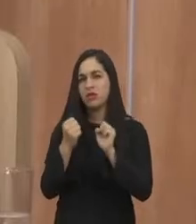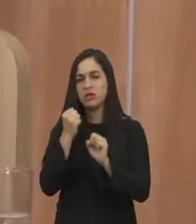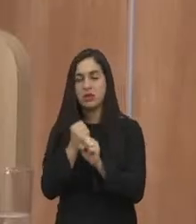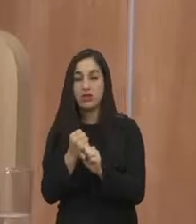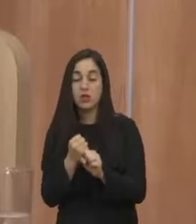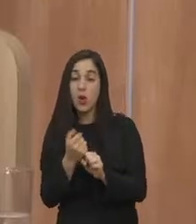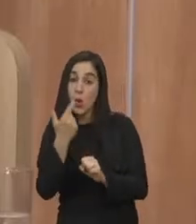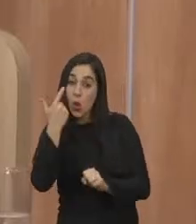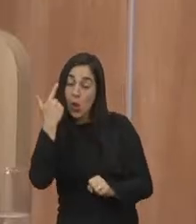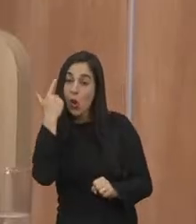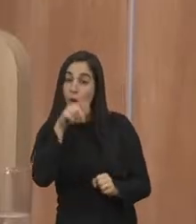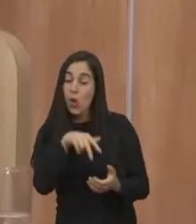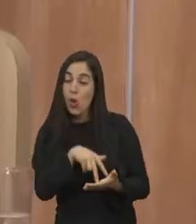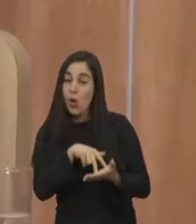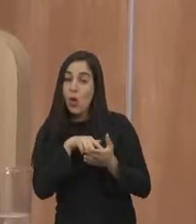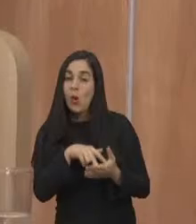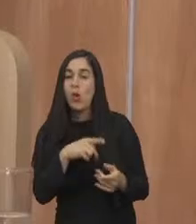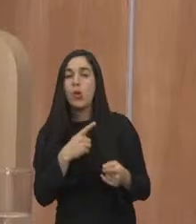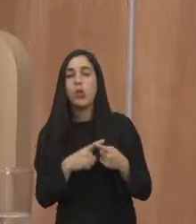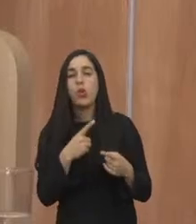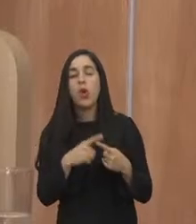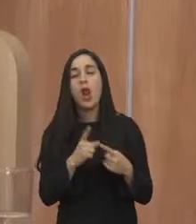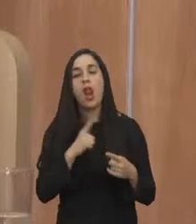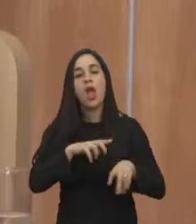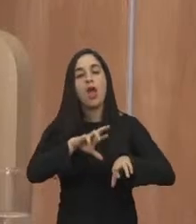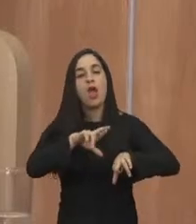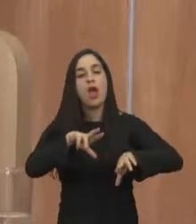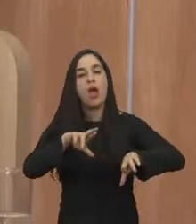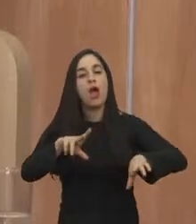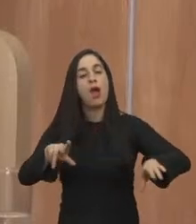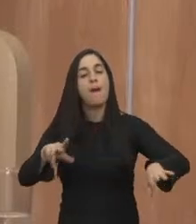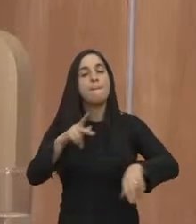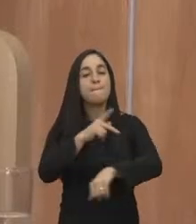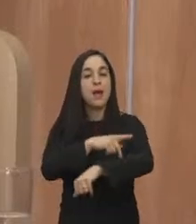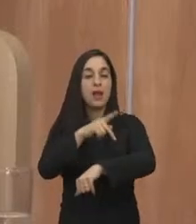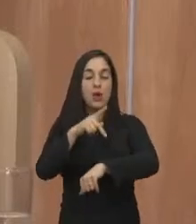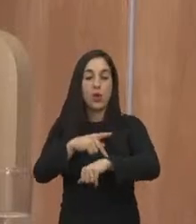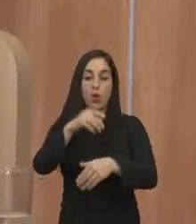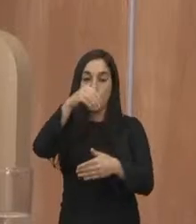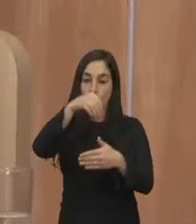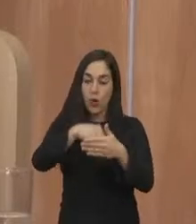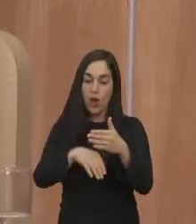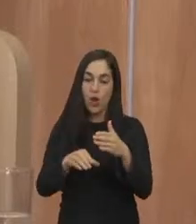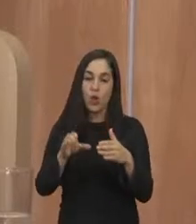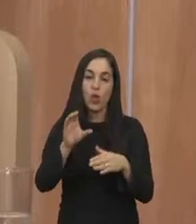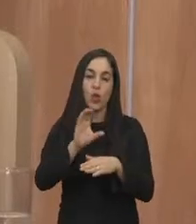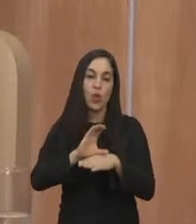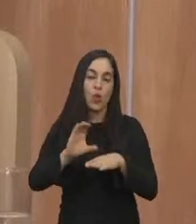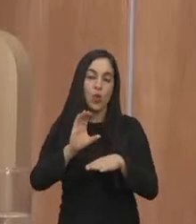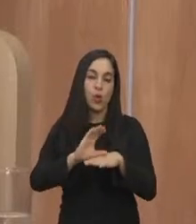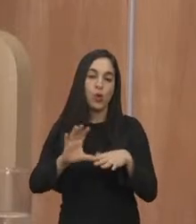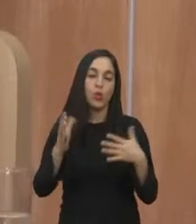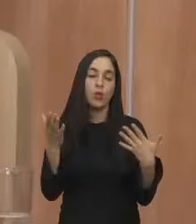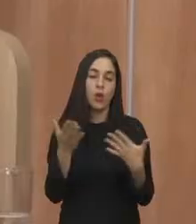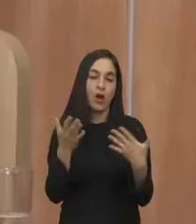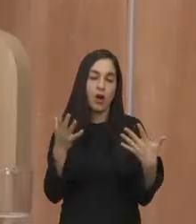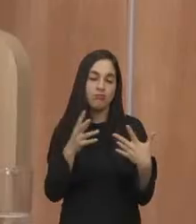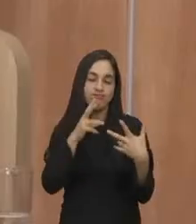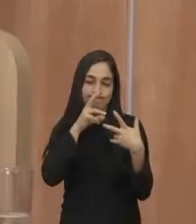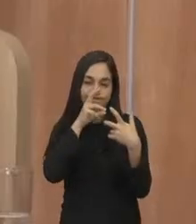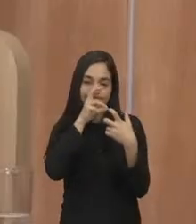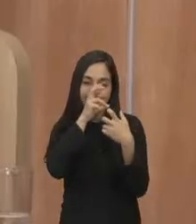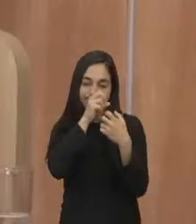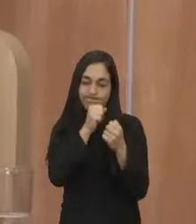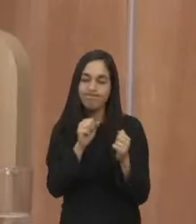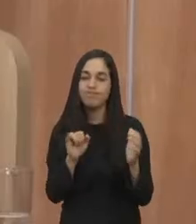conta dessa variação que teve de pedagogos no curso. E agora ela está se enraizando e está criando a